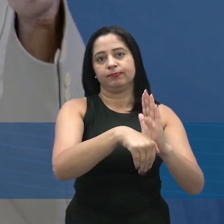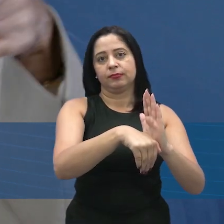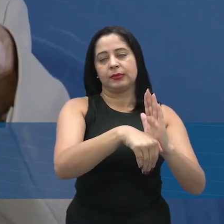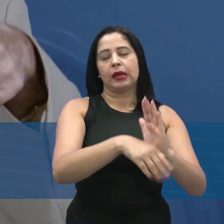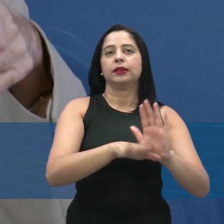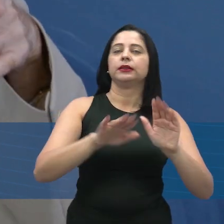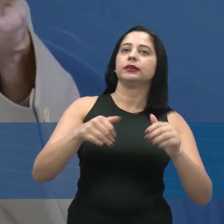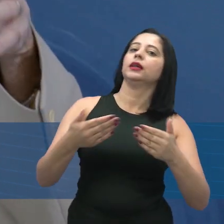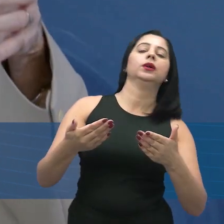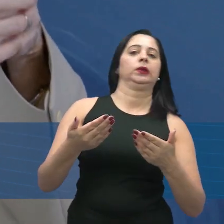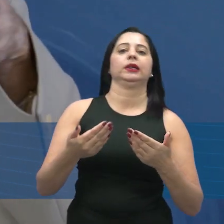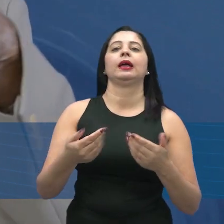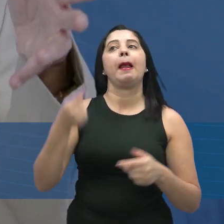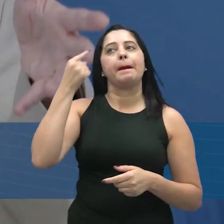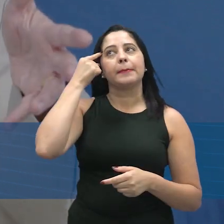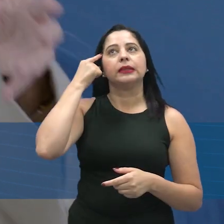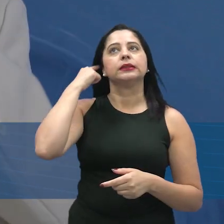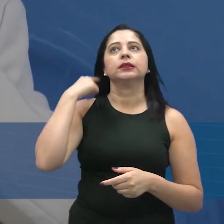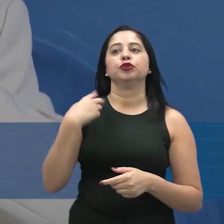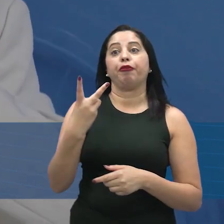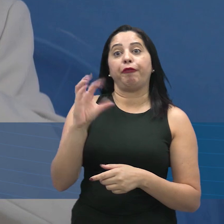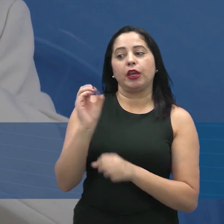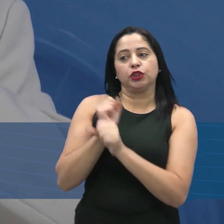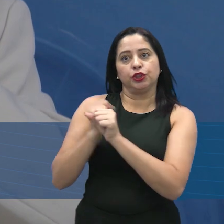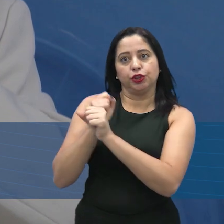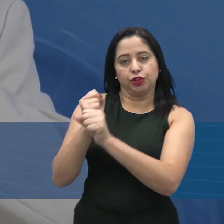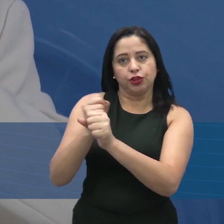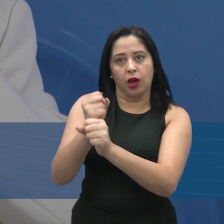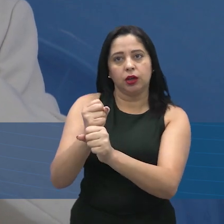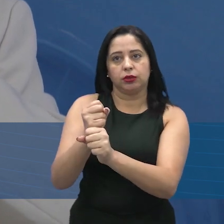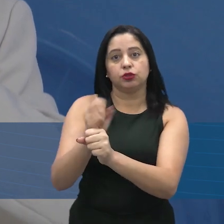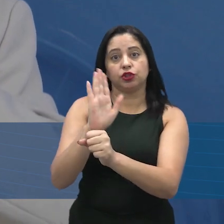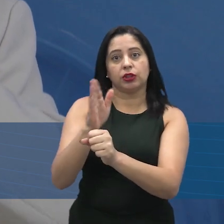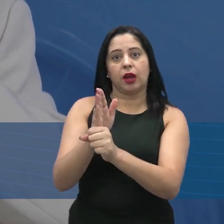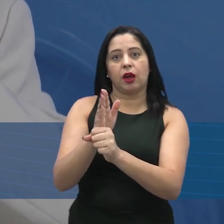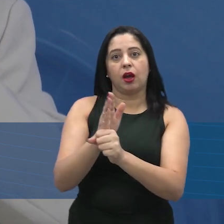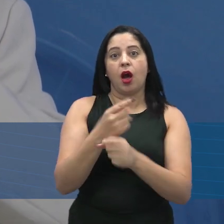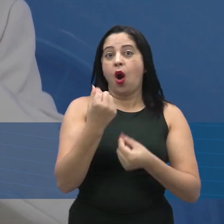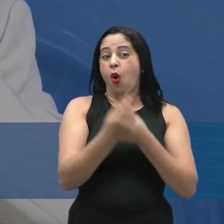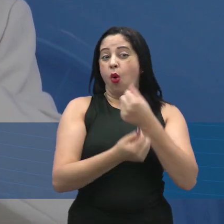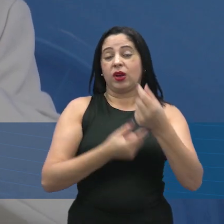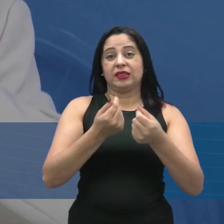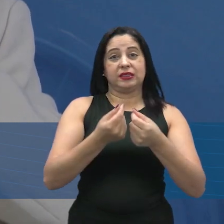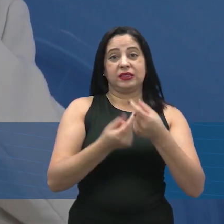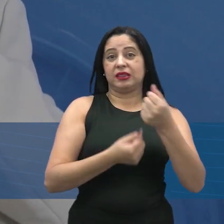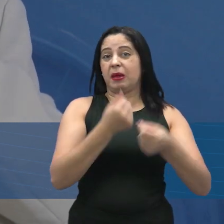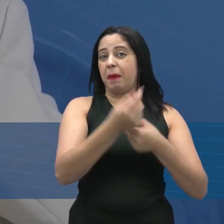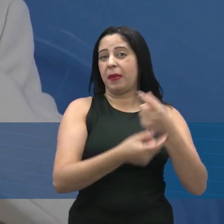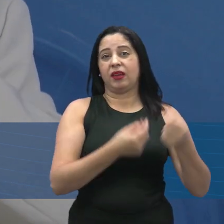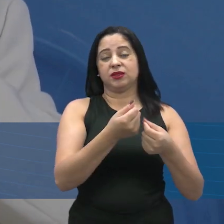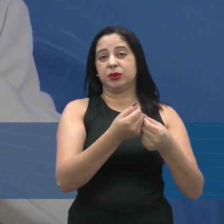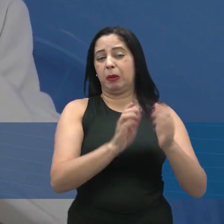últimas 2 décadas e meia, já que nós estamos completando, o crescimento econômico brasileiro ficou